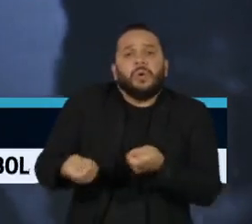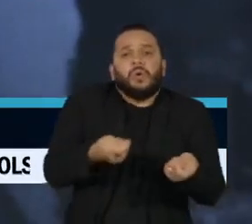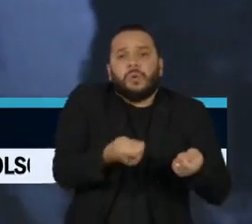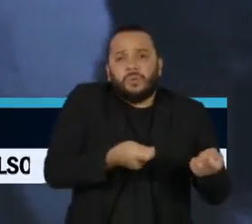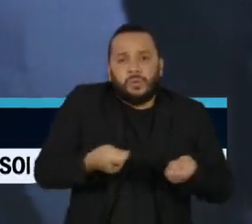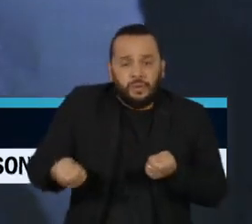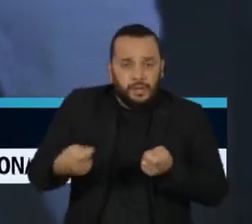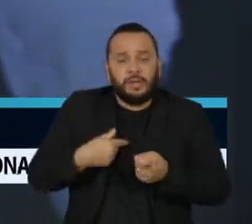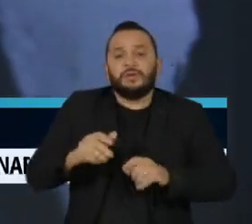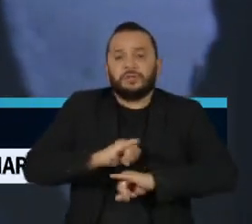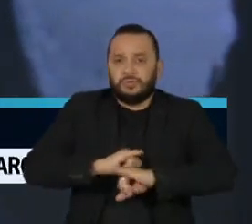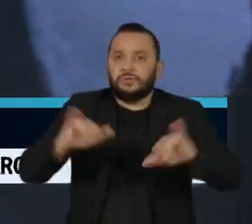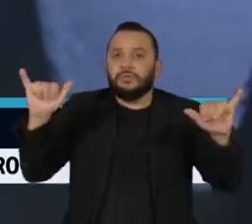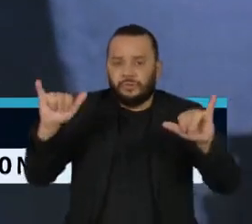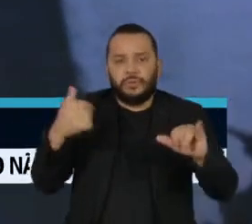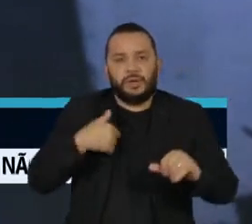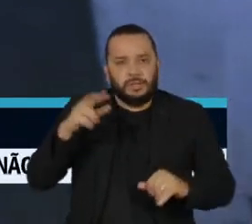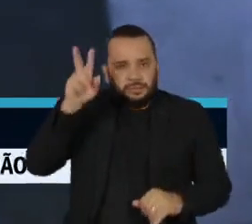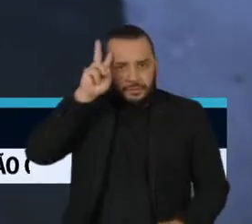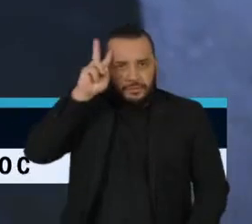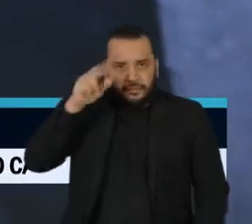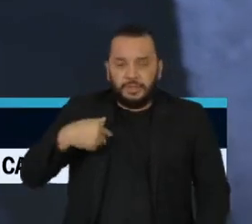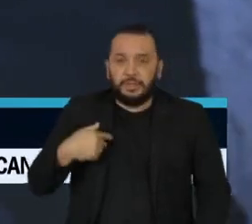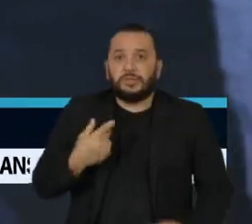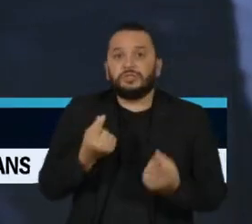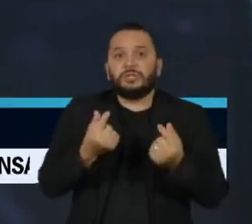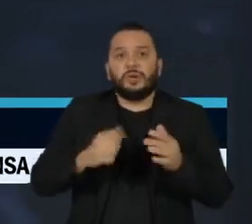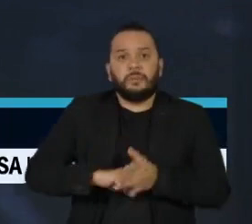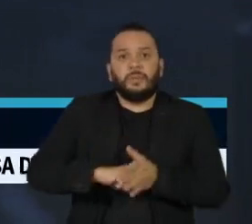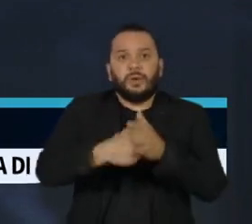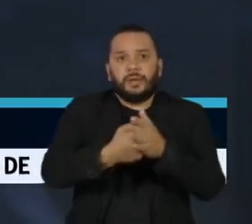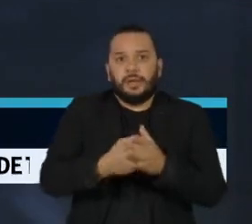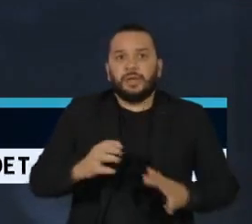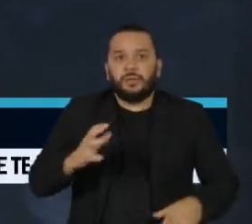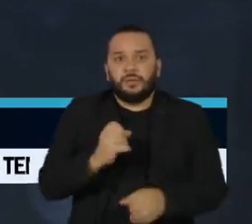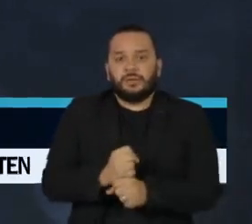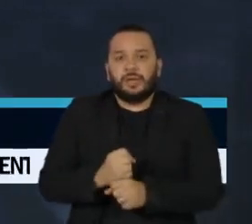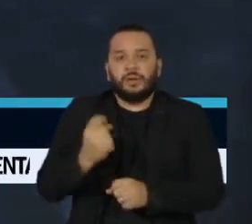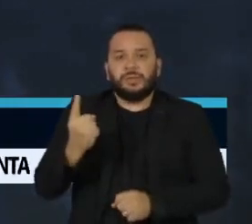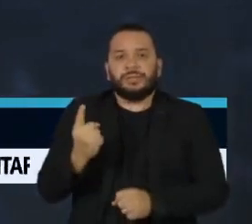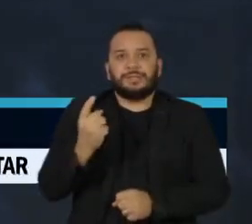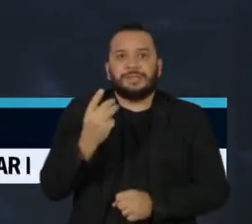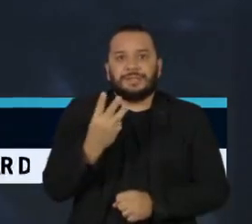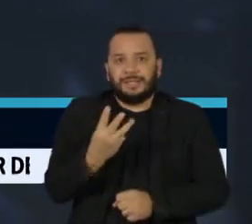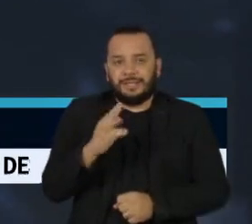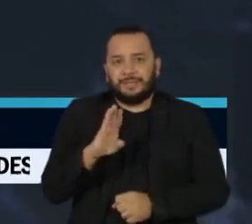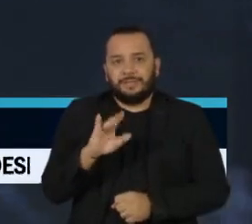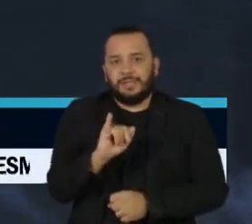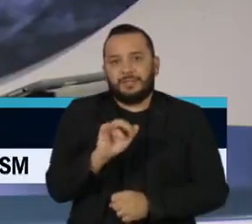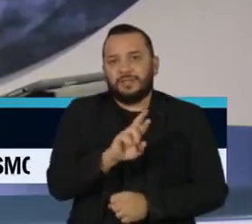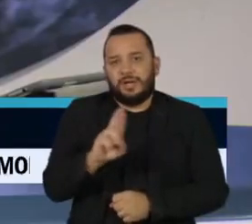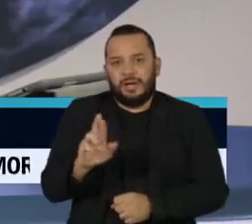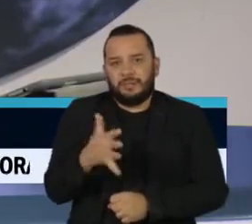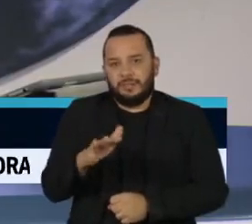devem ser divulgados na segunda-feira. O bloqueio agora já se aproxima dos 13 bilhões de reais.